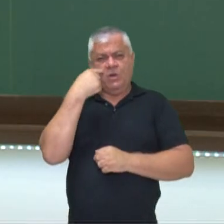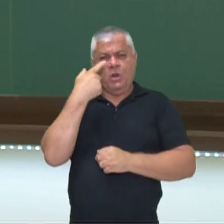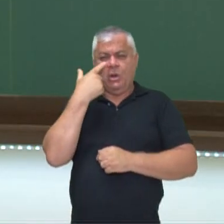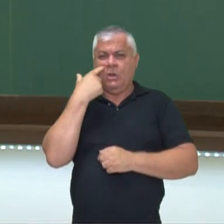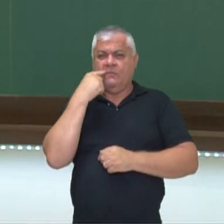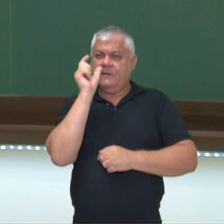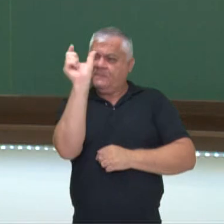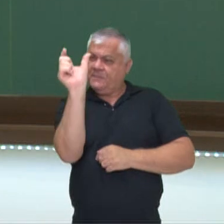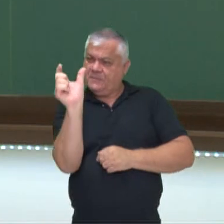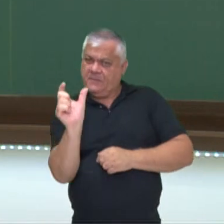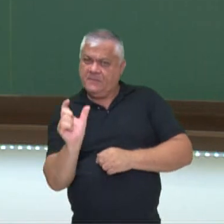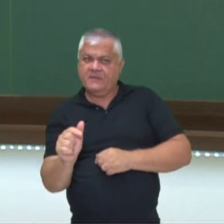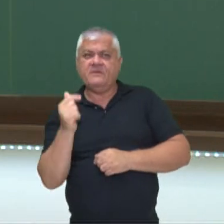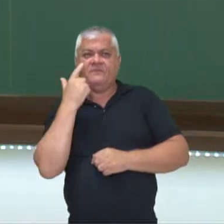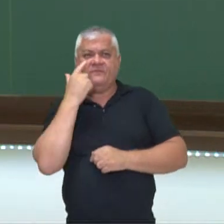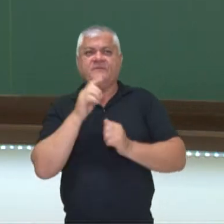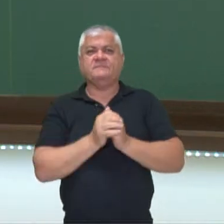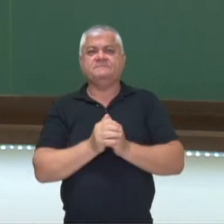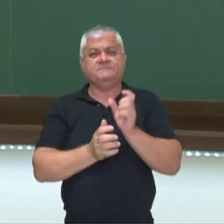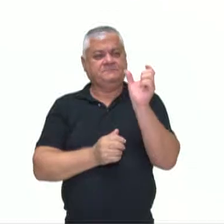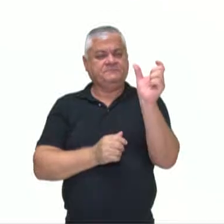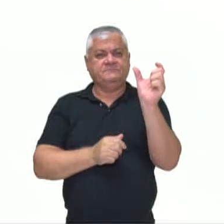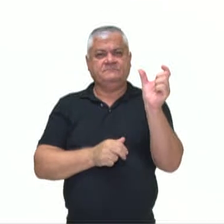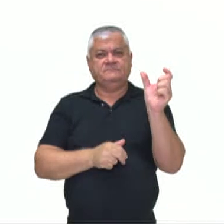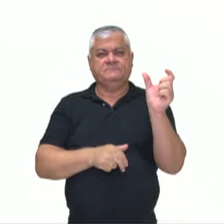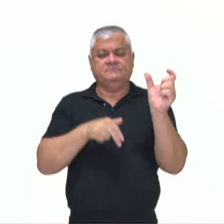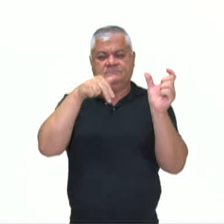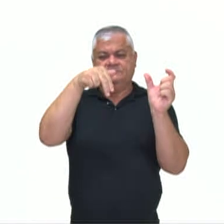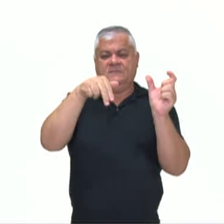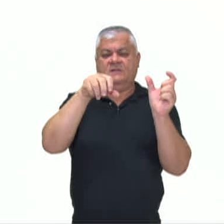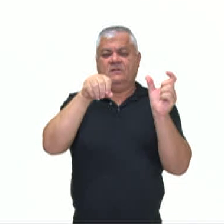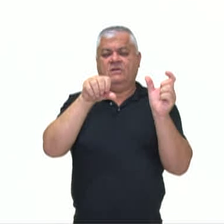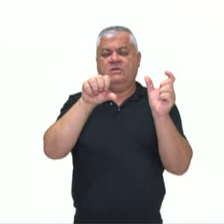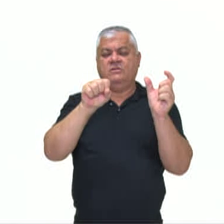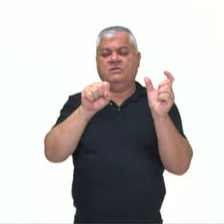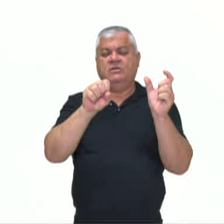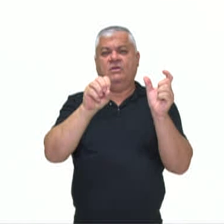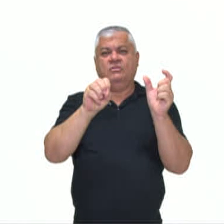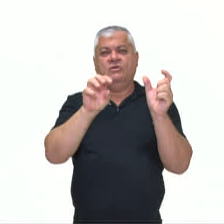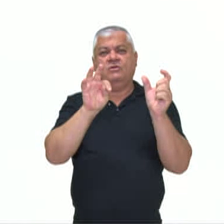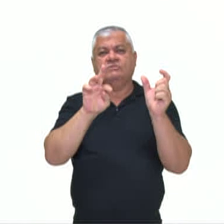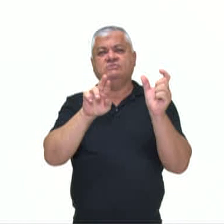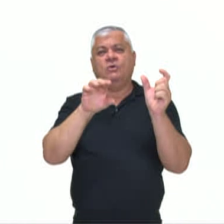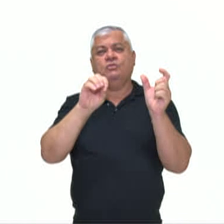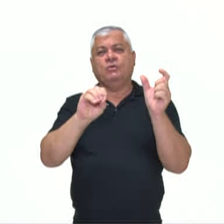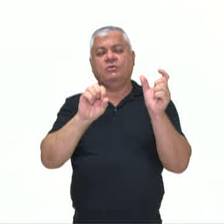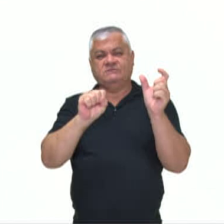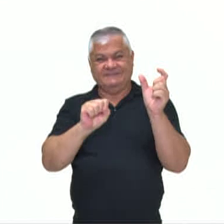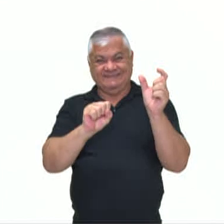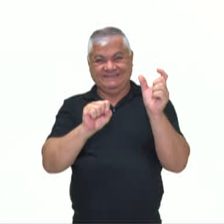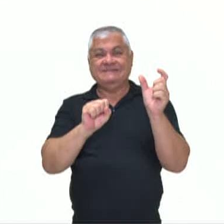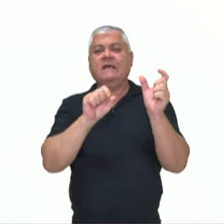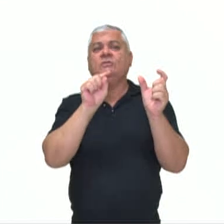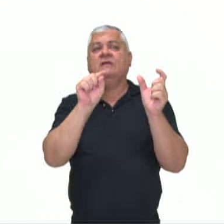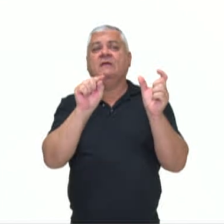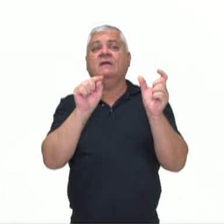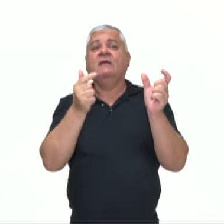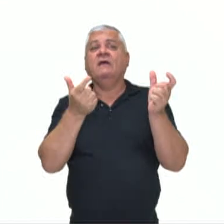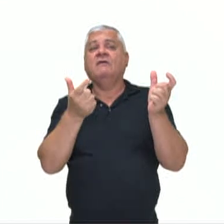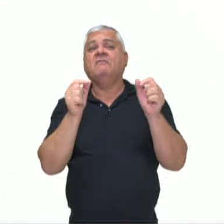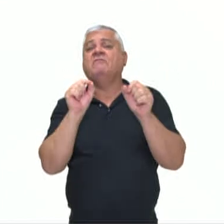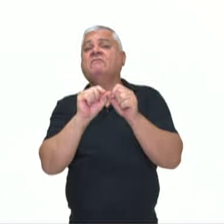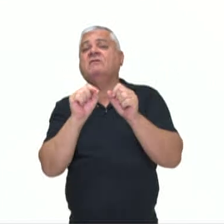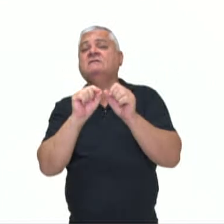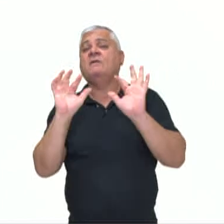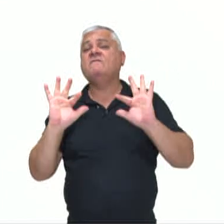como está pequeno, fiz a transcrição ao ato, que diz assim, nosotras temos que fazer uma festa de despedida. Poderíamos